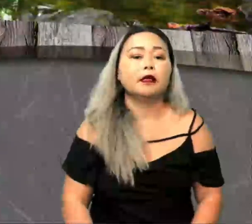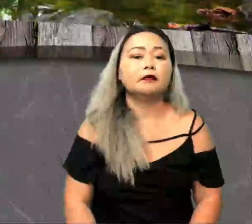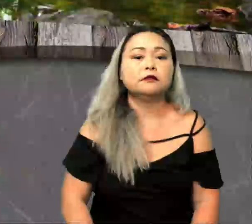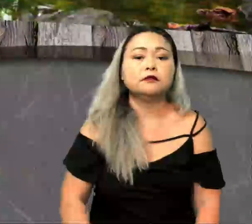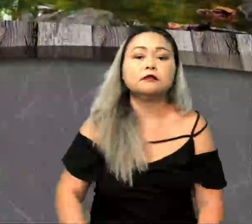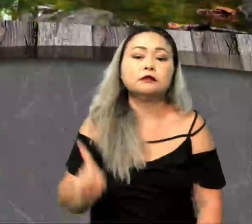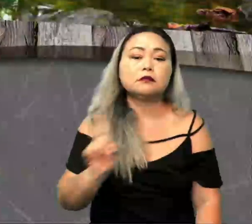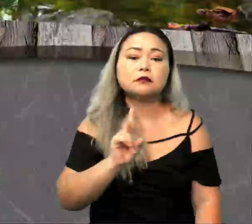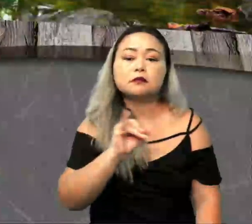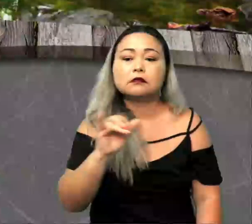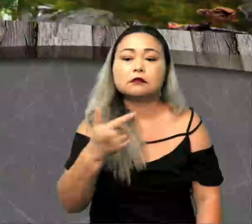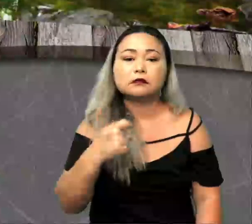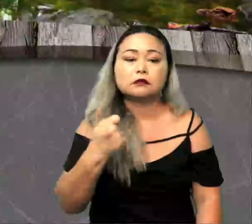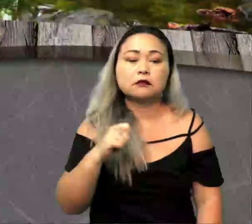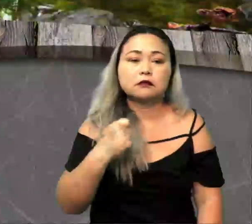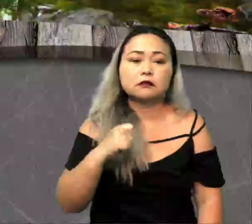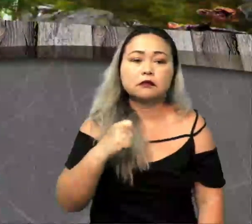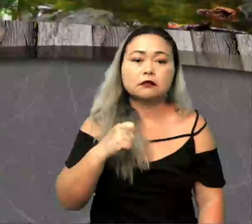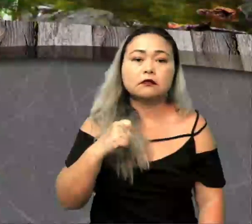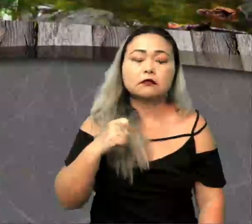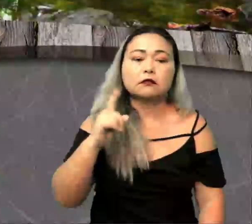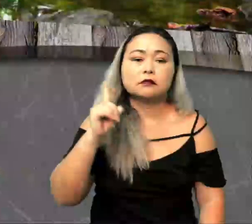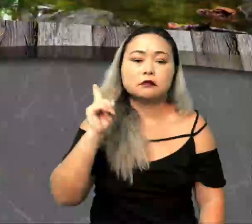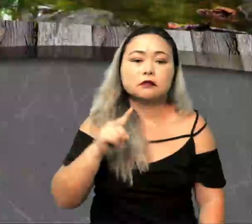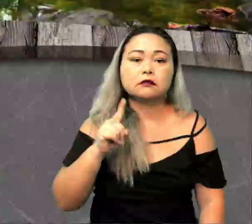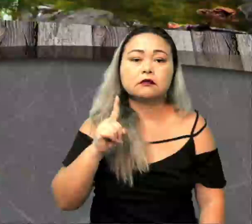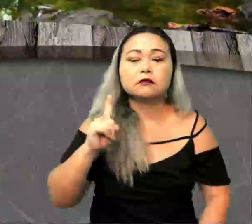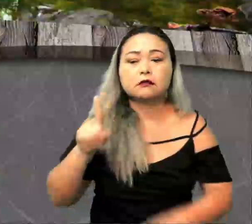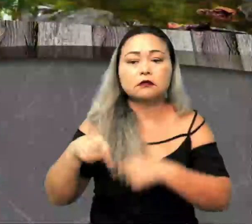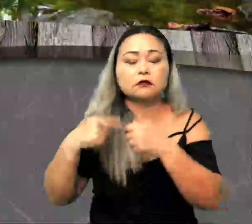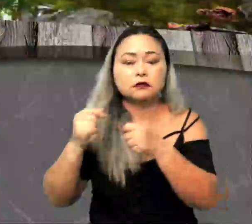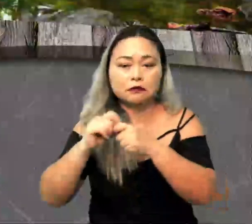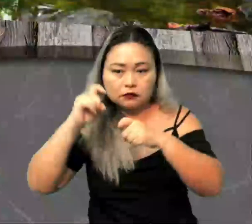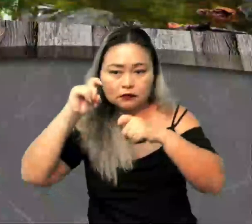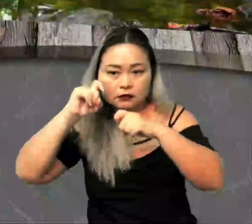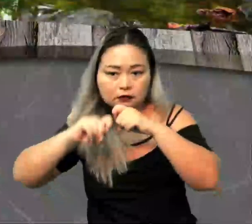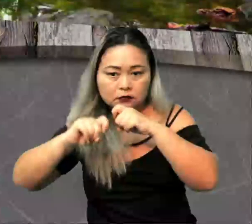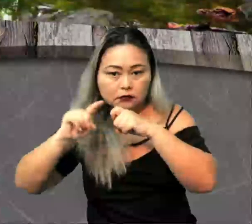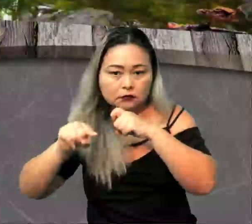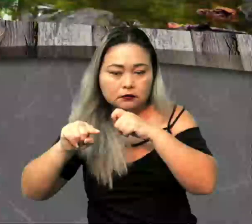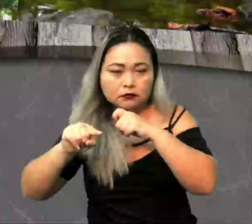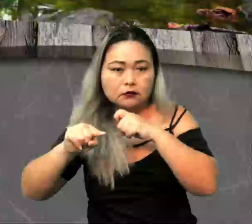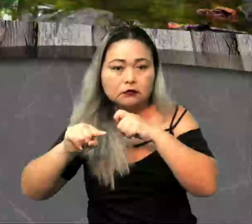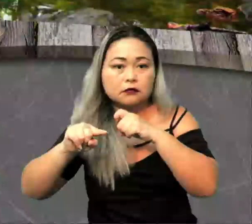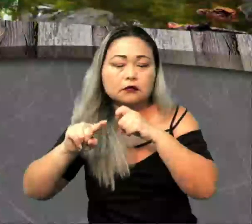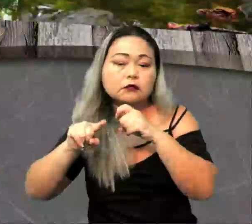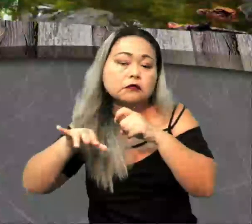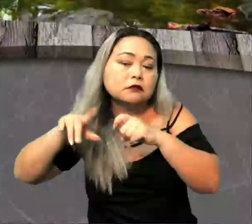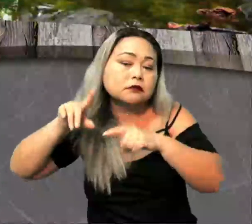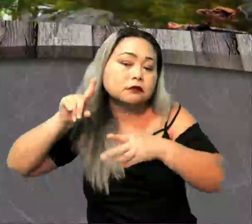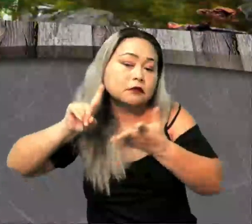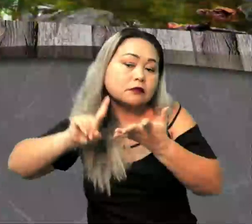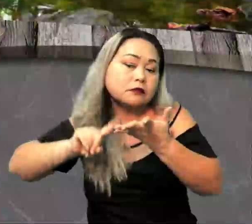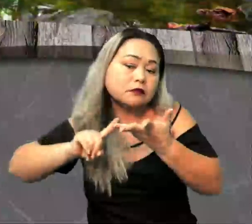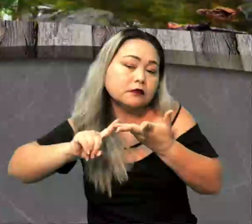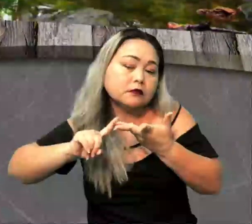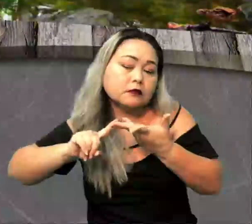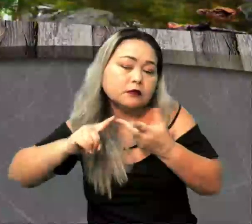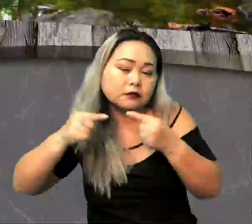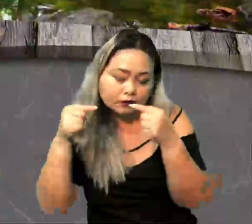não vai acontecer, assim, dessa forma, na reprodução sexuada. Porque aí você vai ter uma variedade